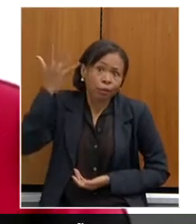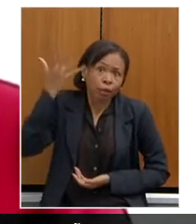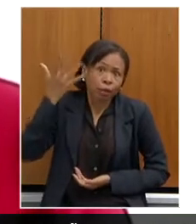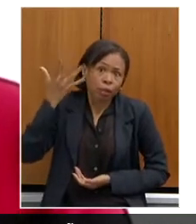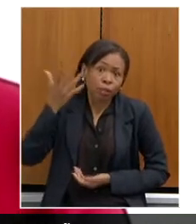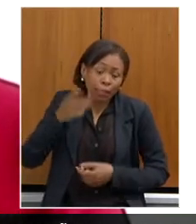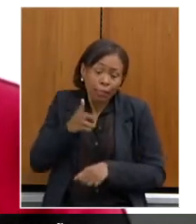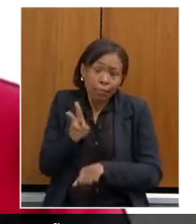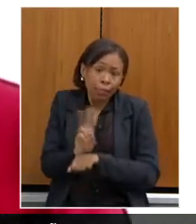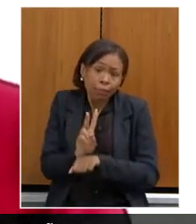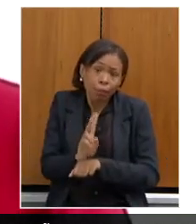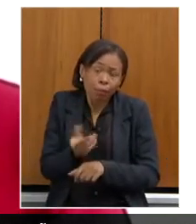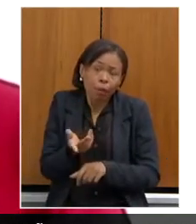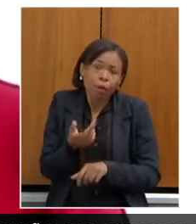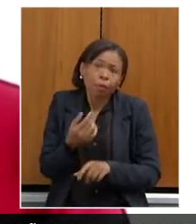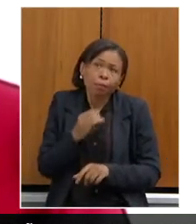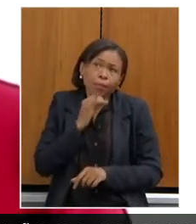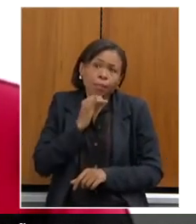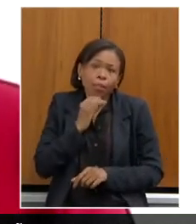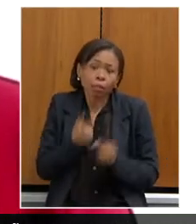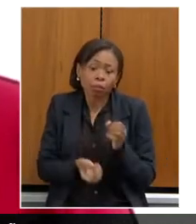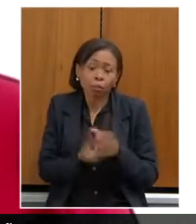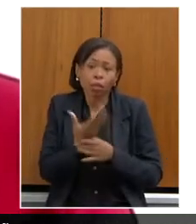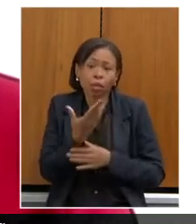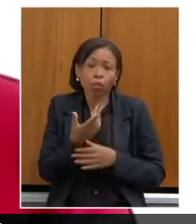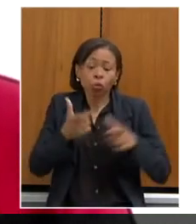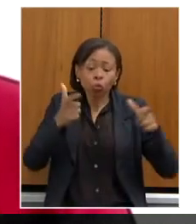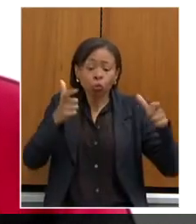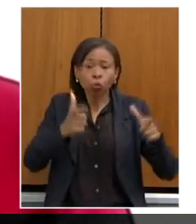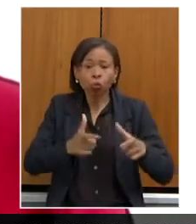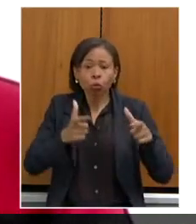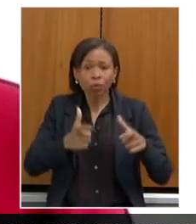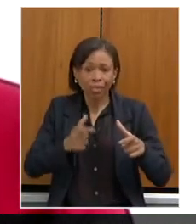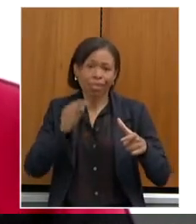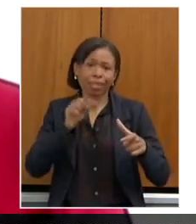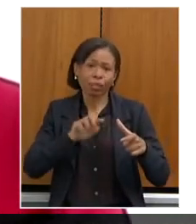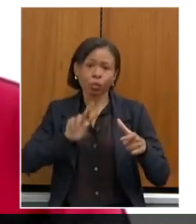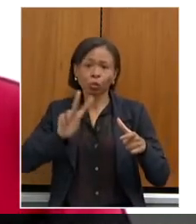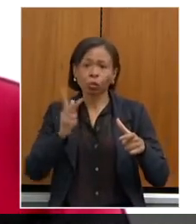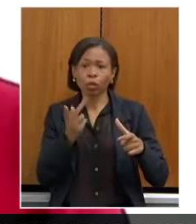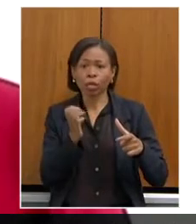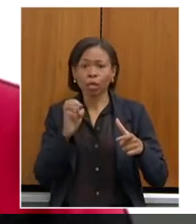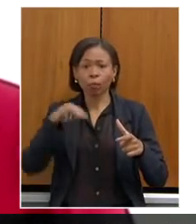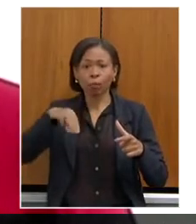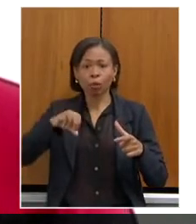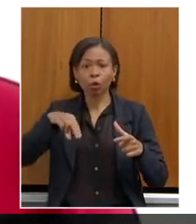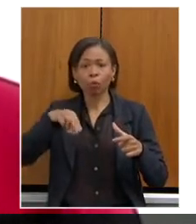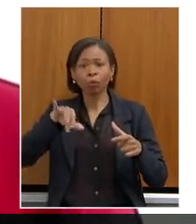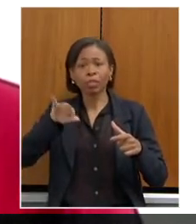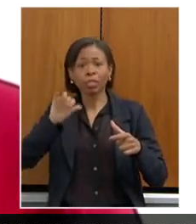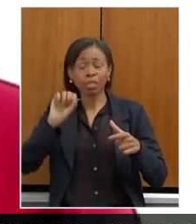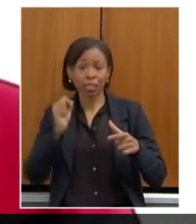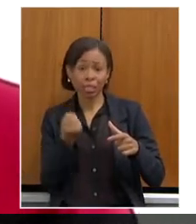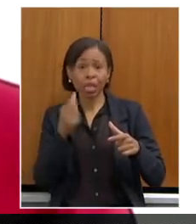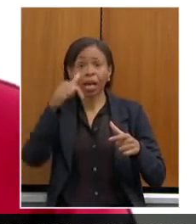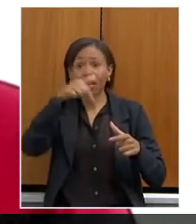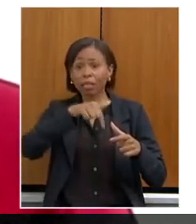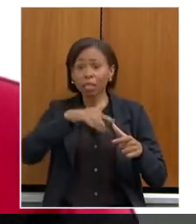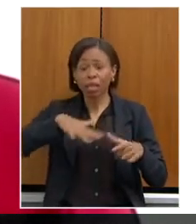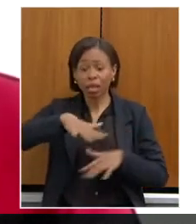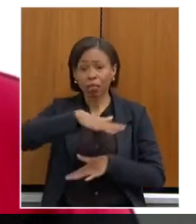temporárias como a implantação de uma unidade do hemominas de um ponto avançado de coleta na região